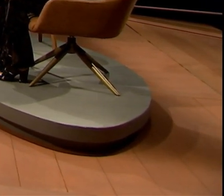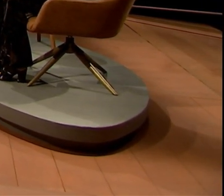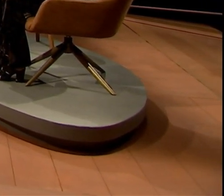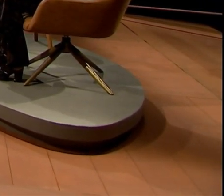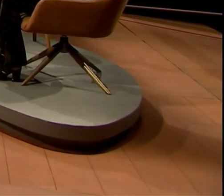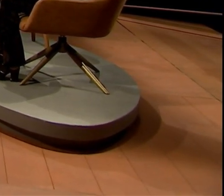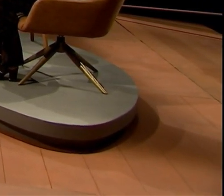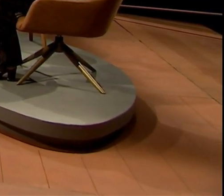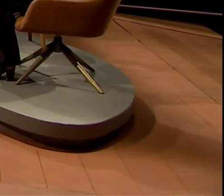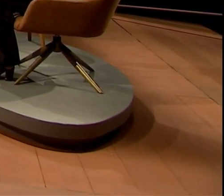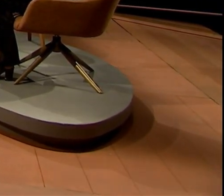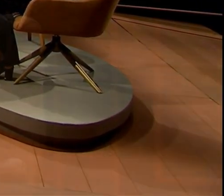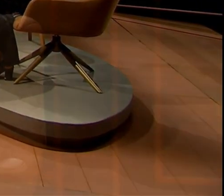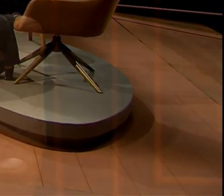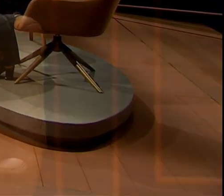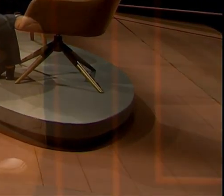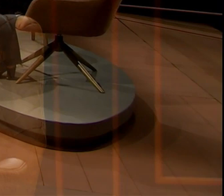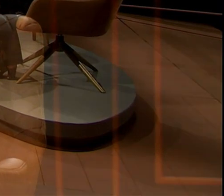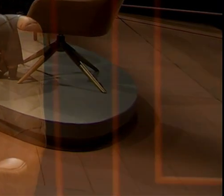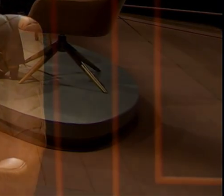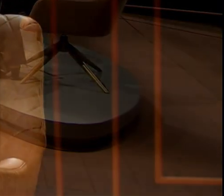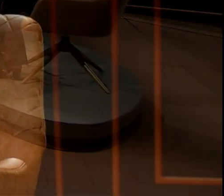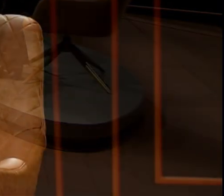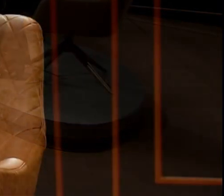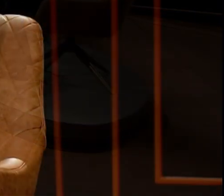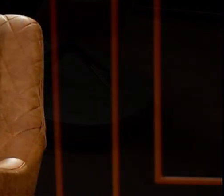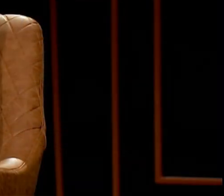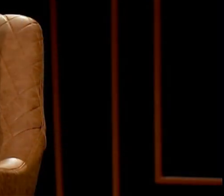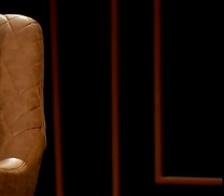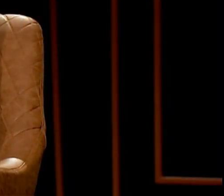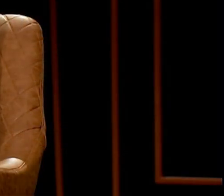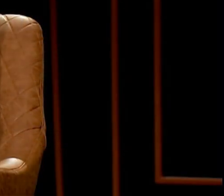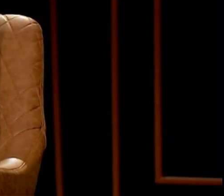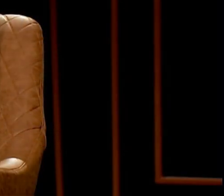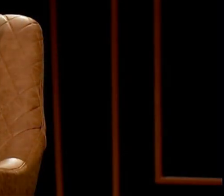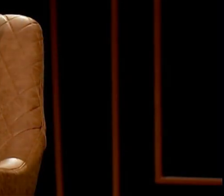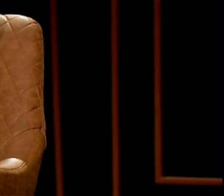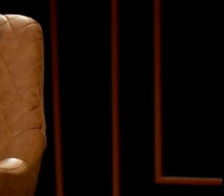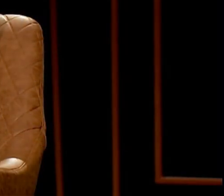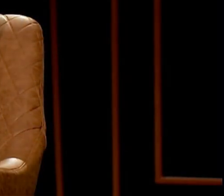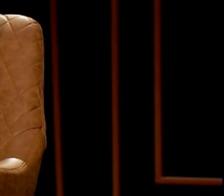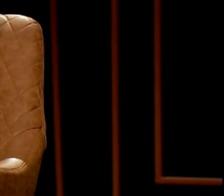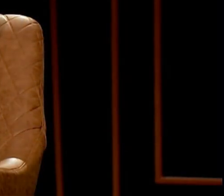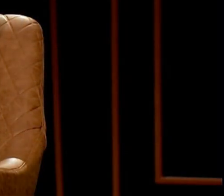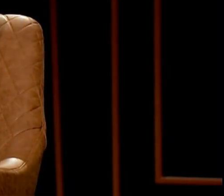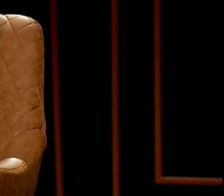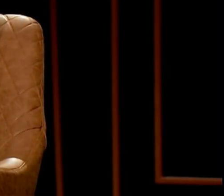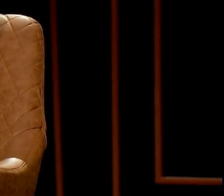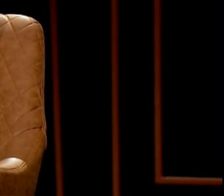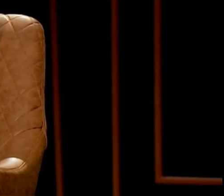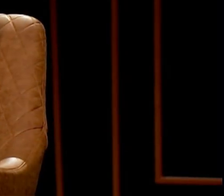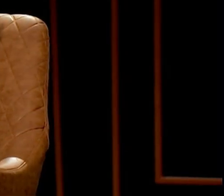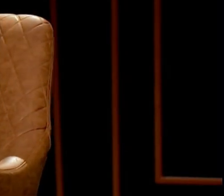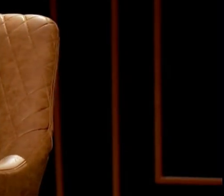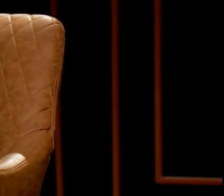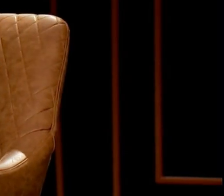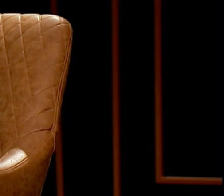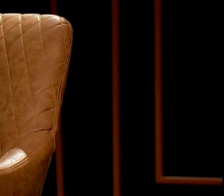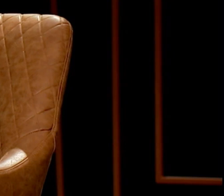Il me l'a dit, la juré pour la vie.